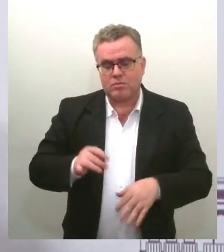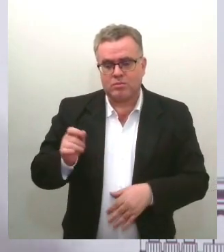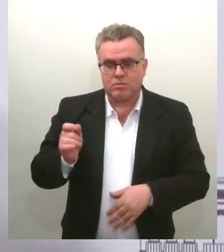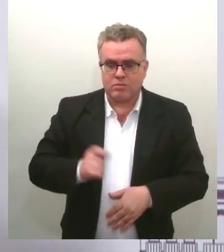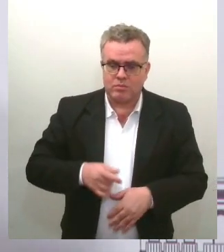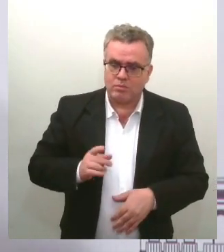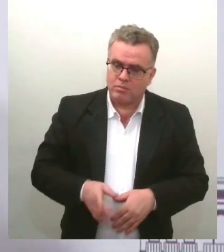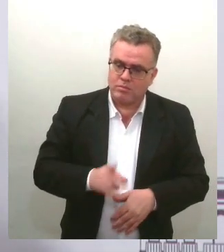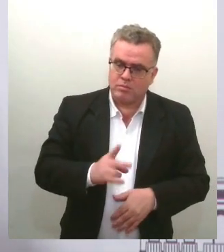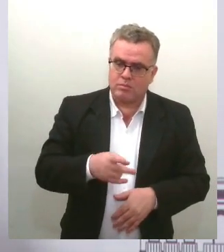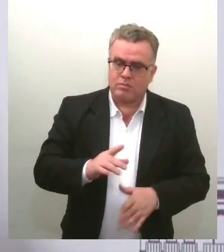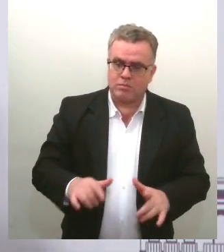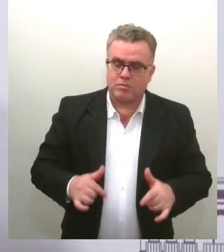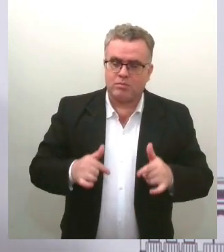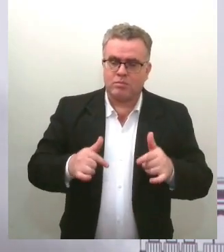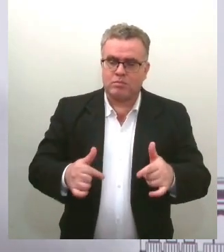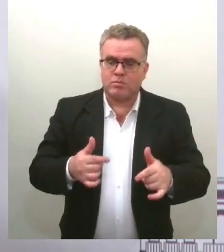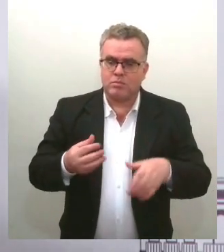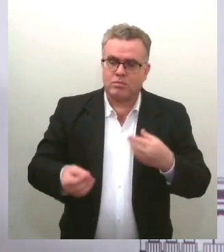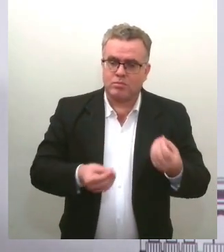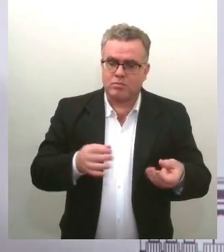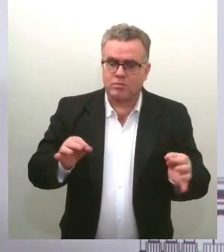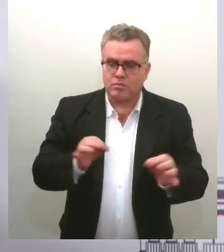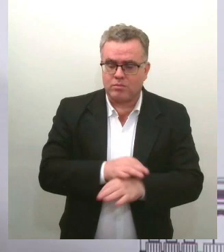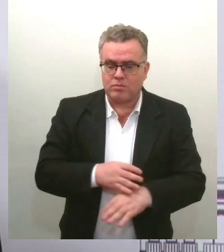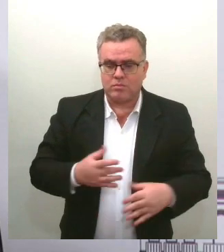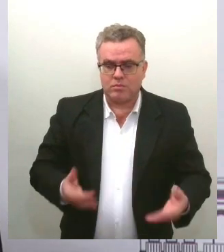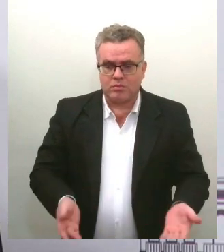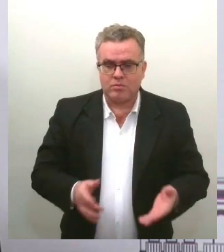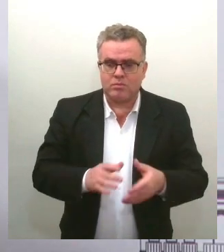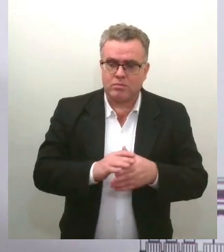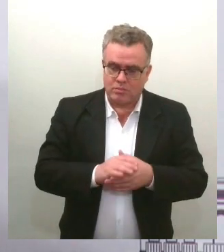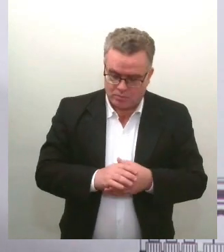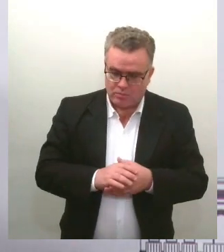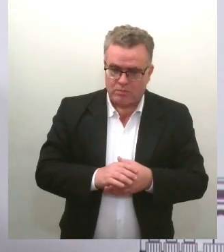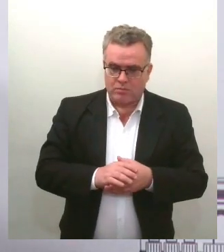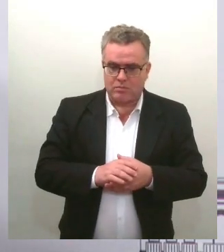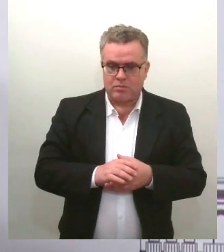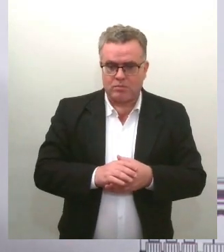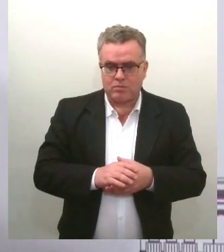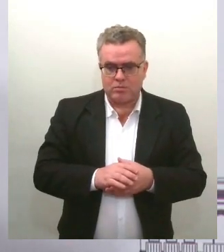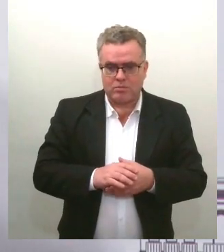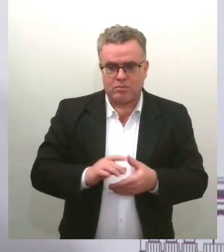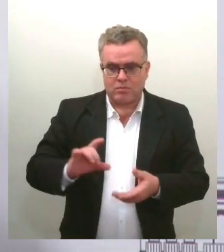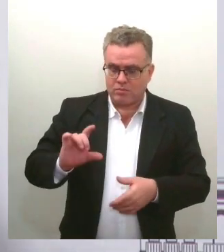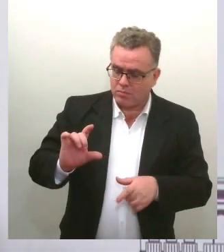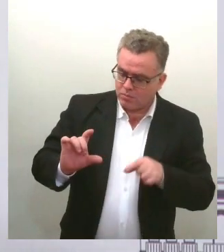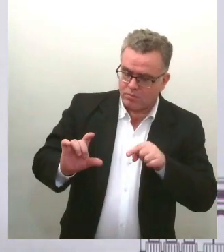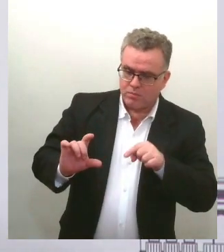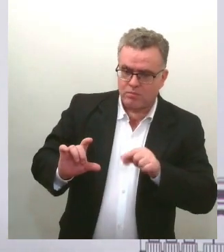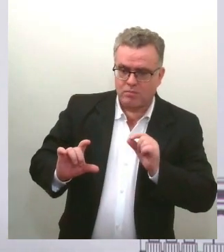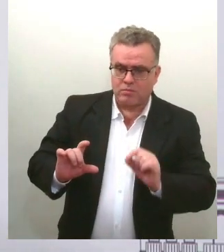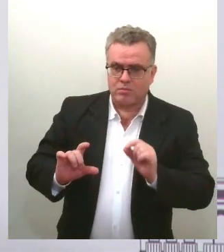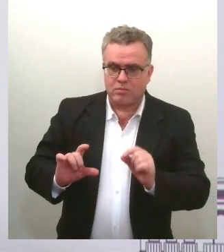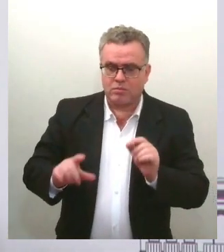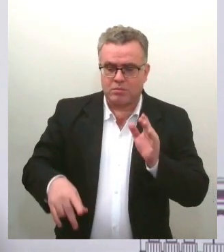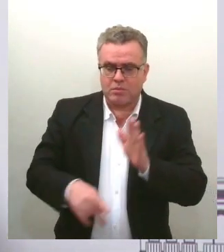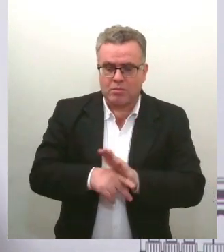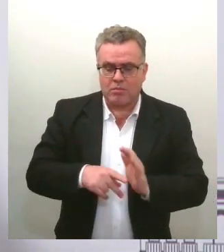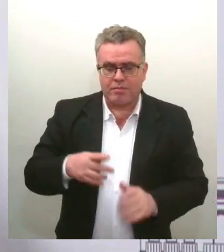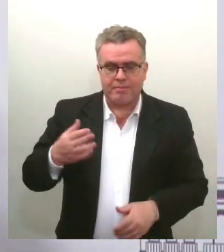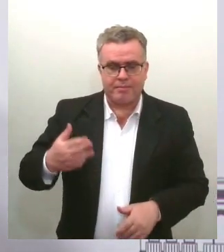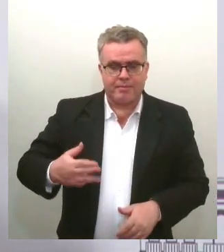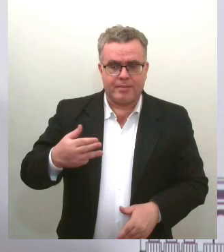$500, $600 um frasco de um derivado do cannabis que era importado